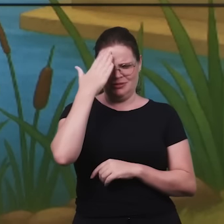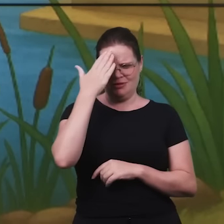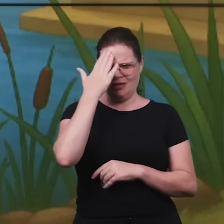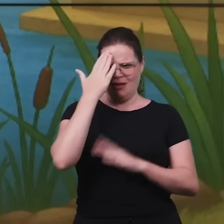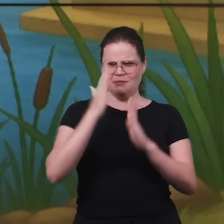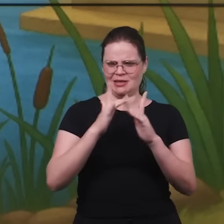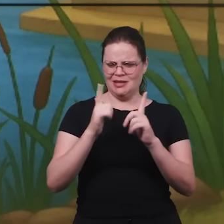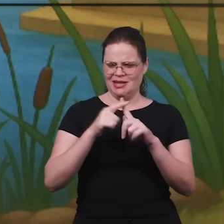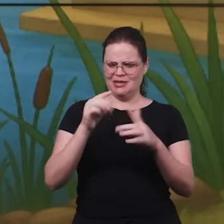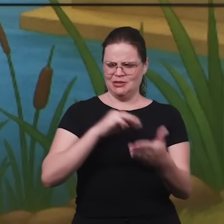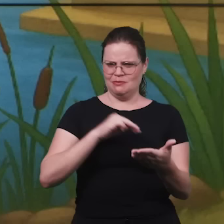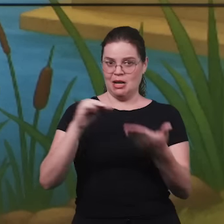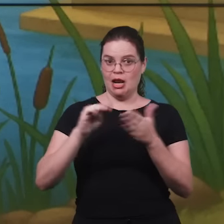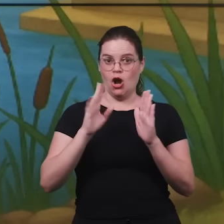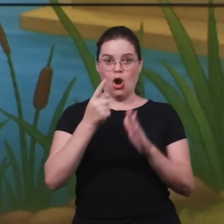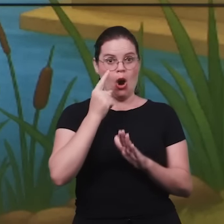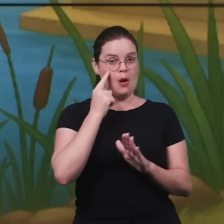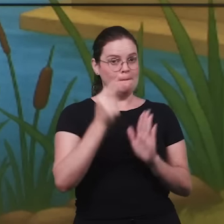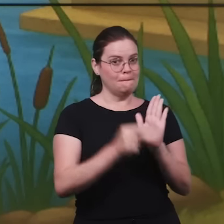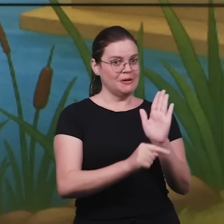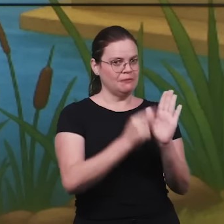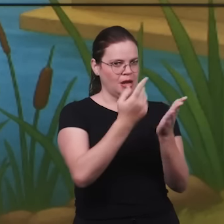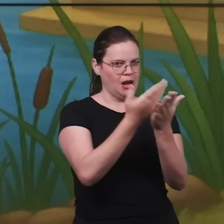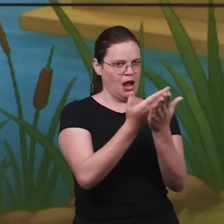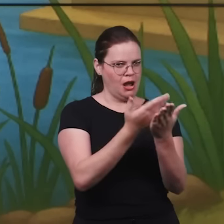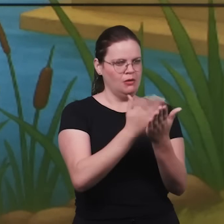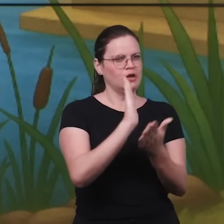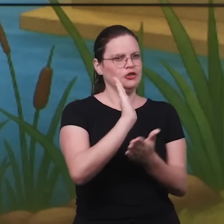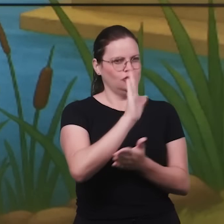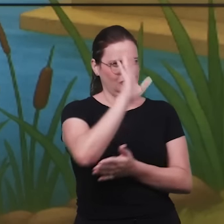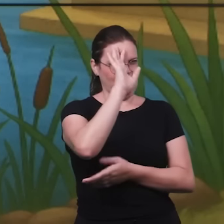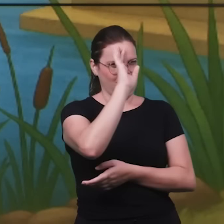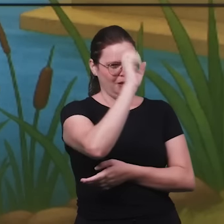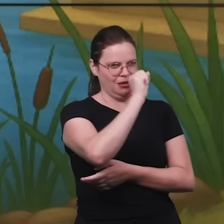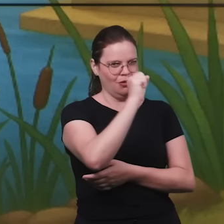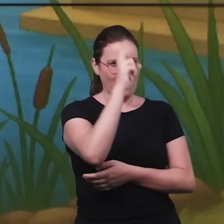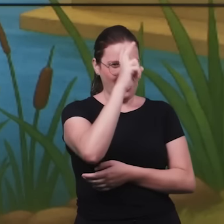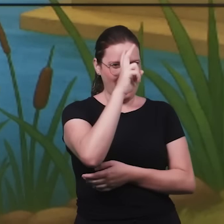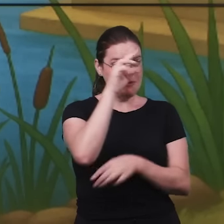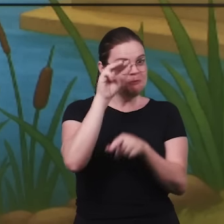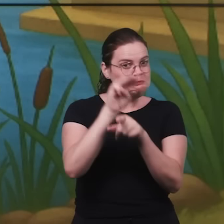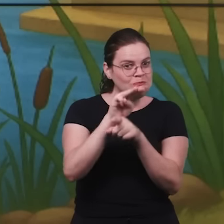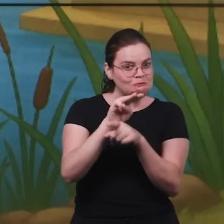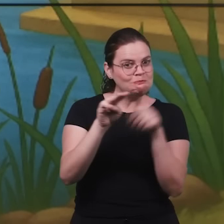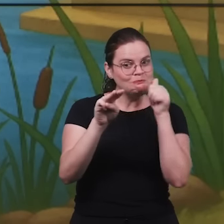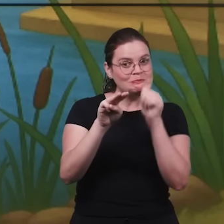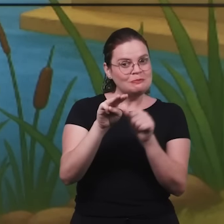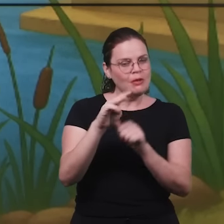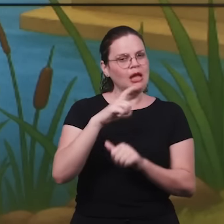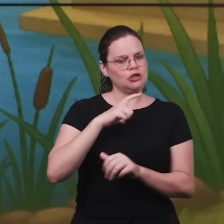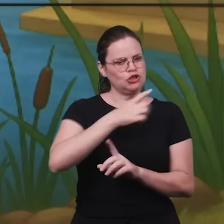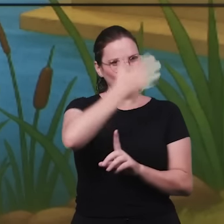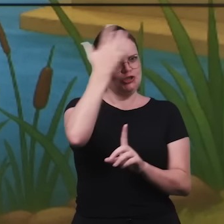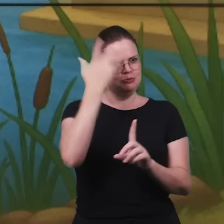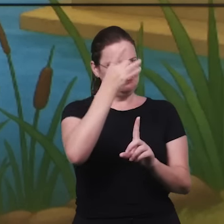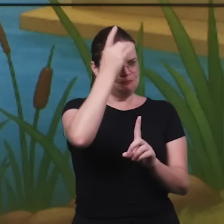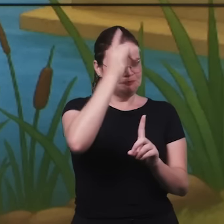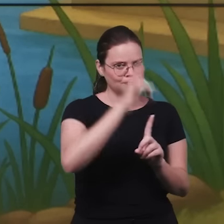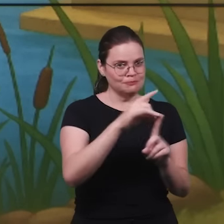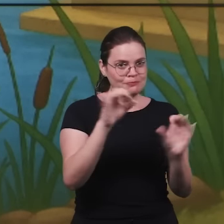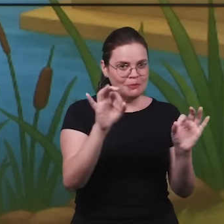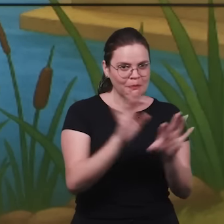primeira aula e vimos que Miriam tinha o Espírito do Senhor sobre ela. E vamos para a nossa segunda